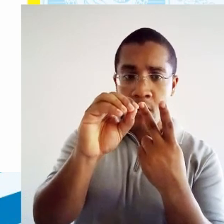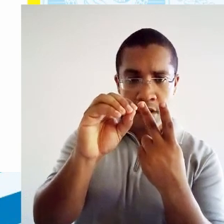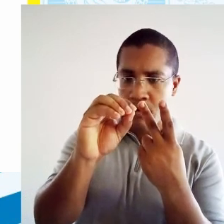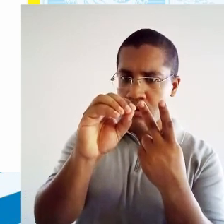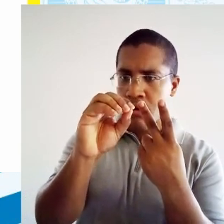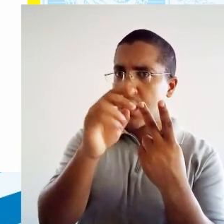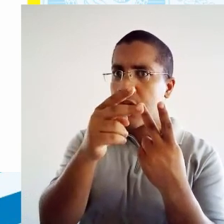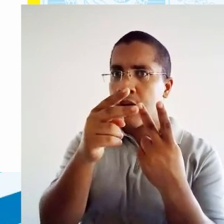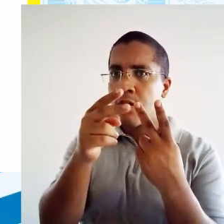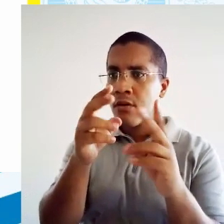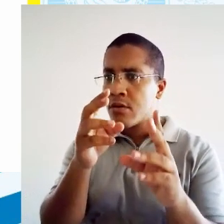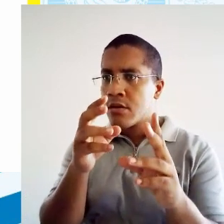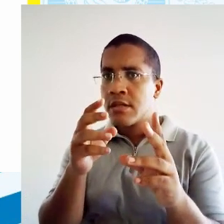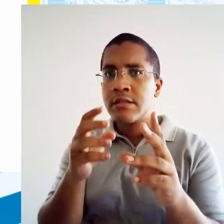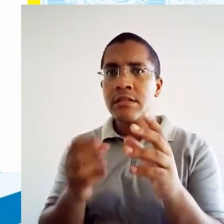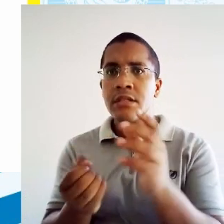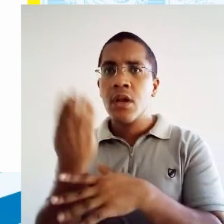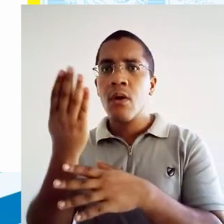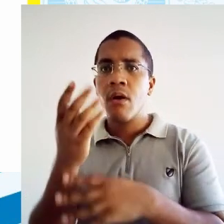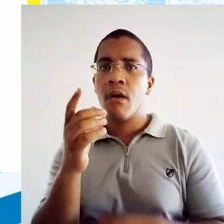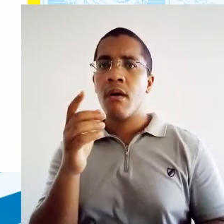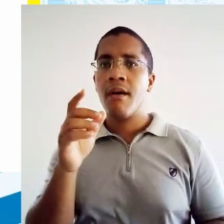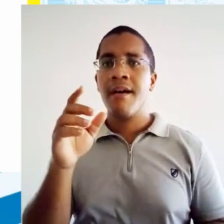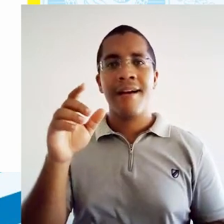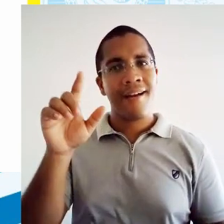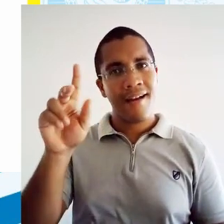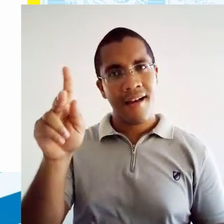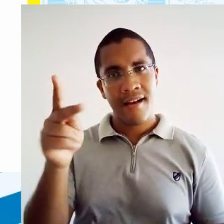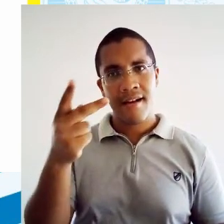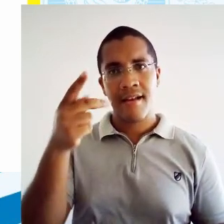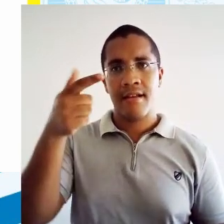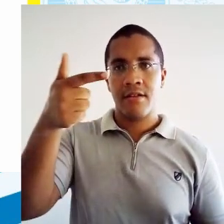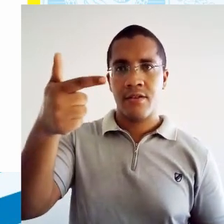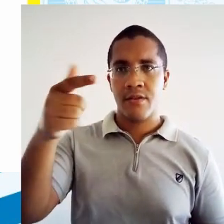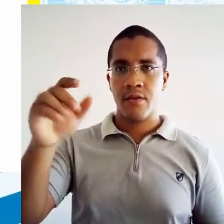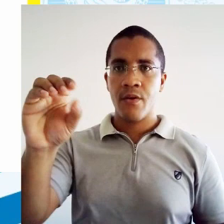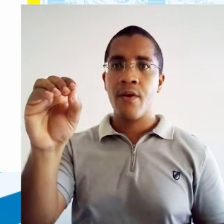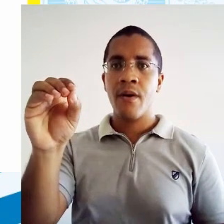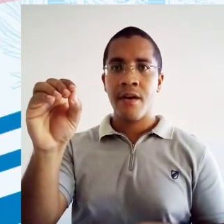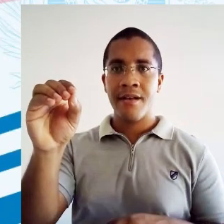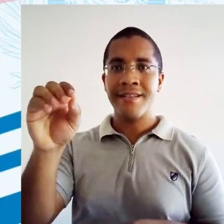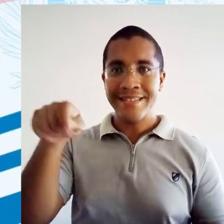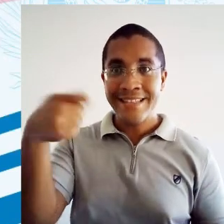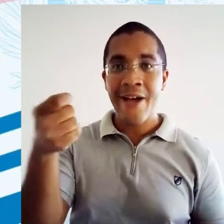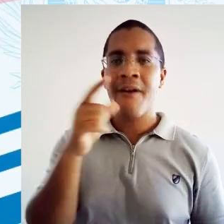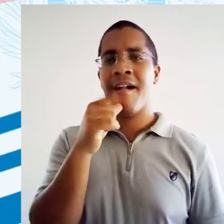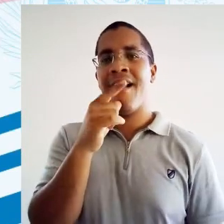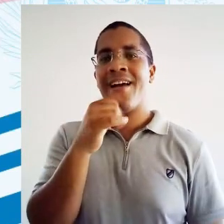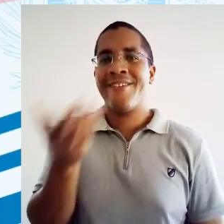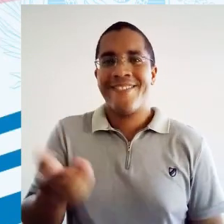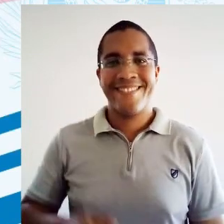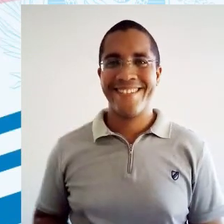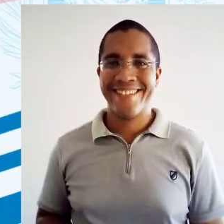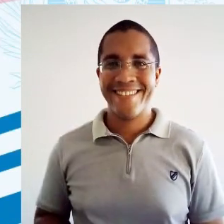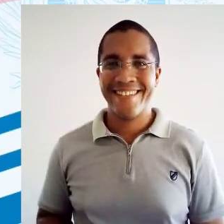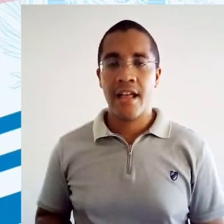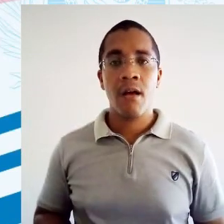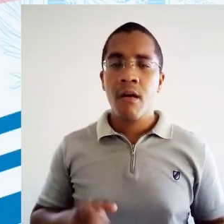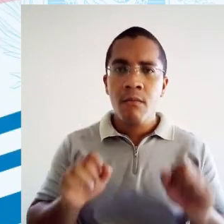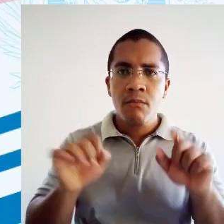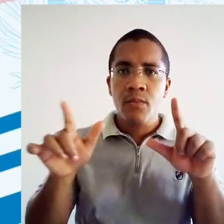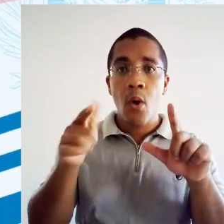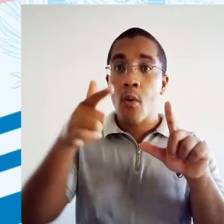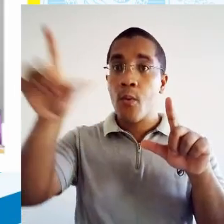oxigênio, a gente vai ter o que a gente chama de produto, que é a água, que é o H2O. Então, bora conferir outra